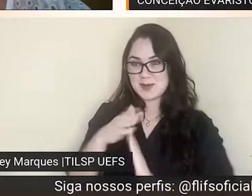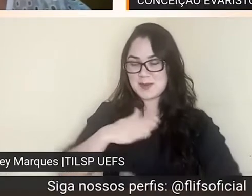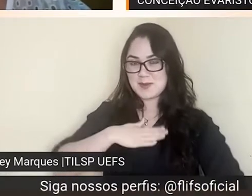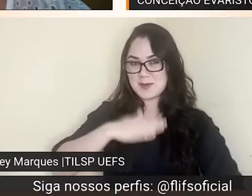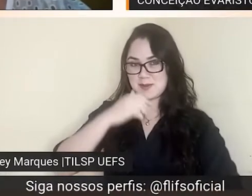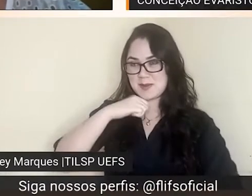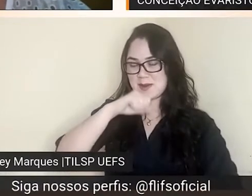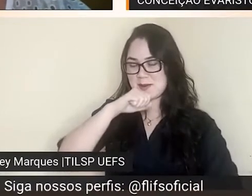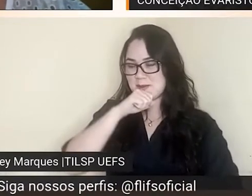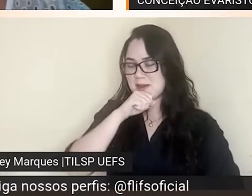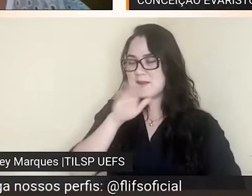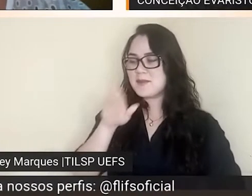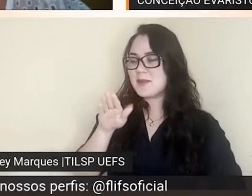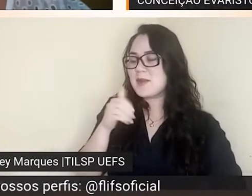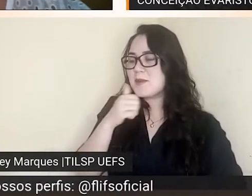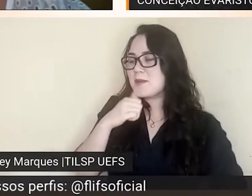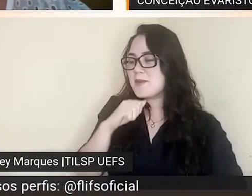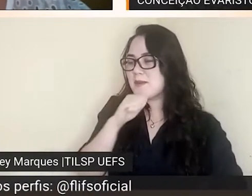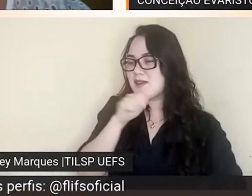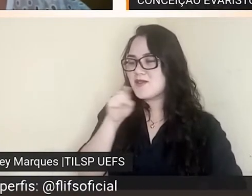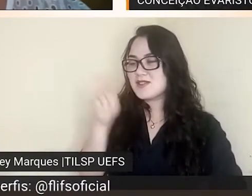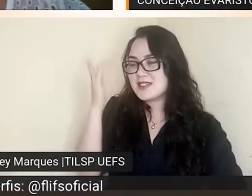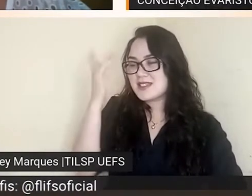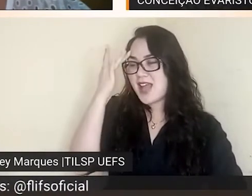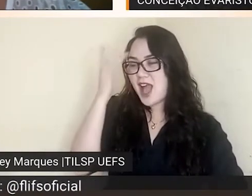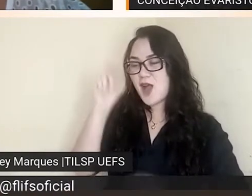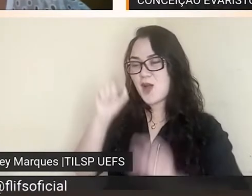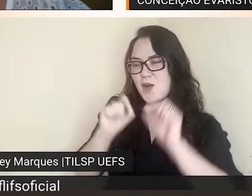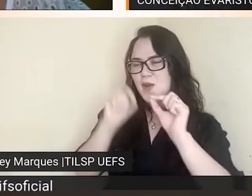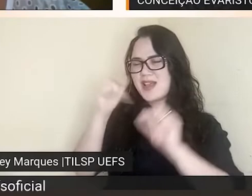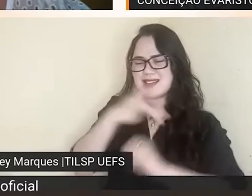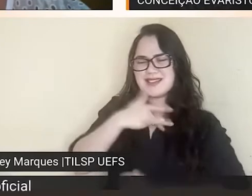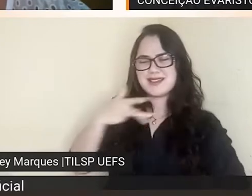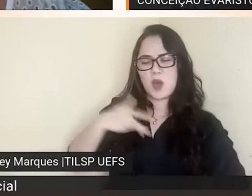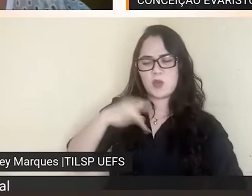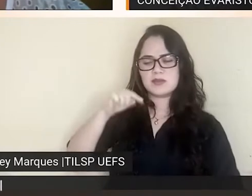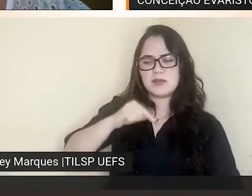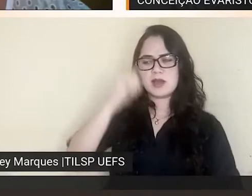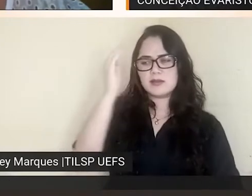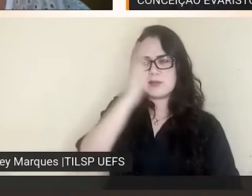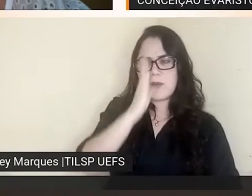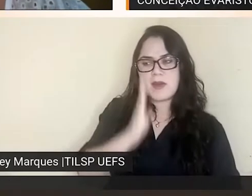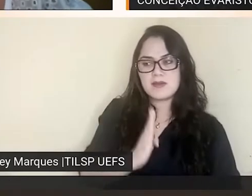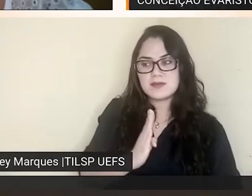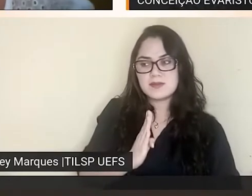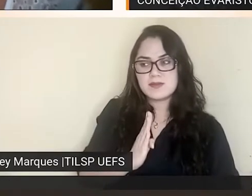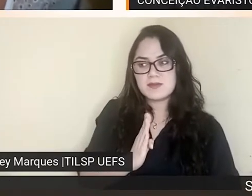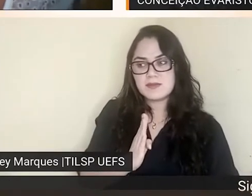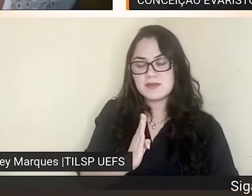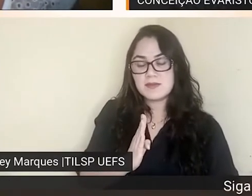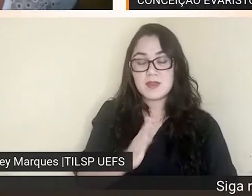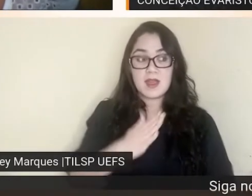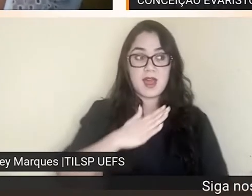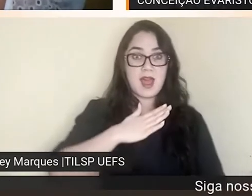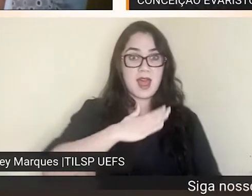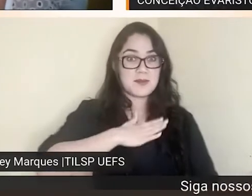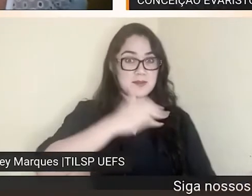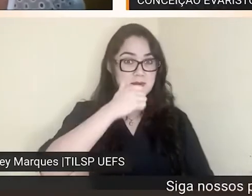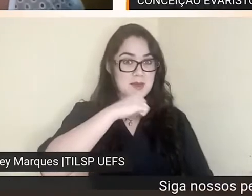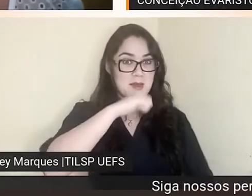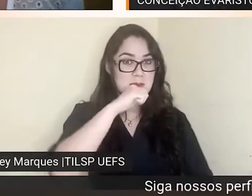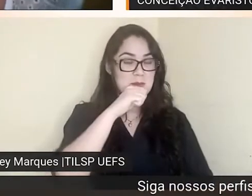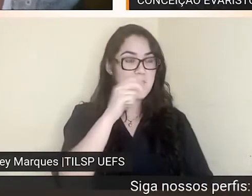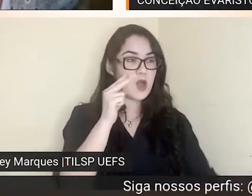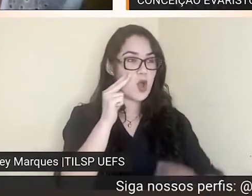que a senhora acha da situação da saúde no Brasil? Ela olharia para mim e só